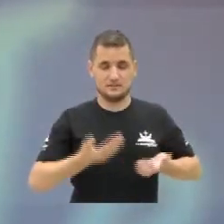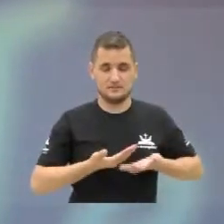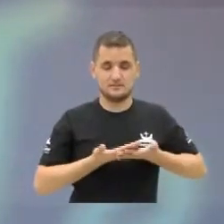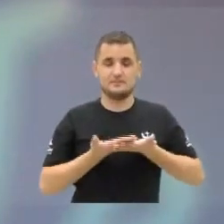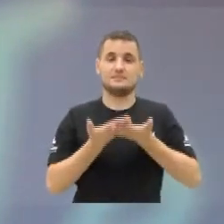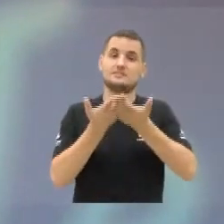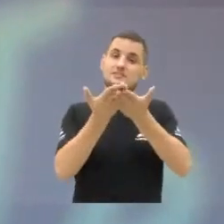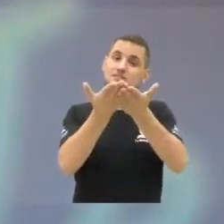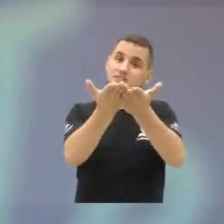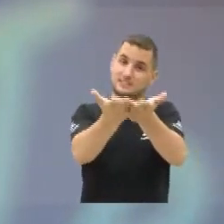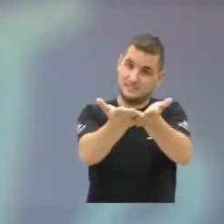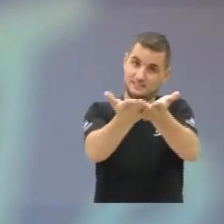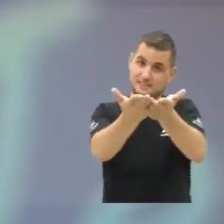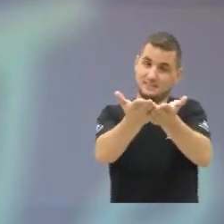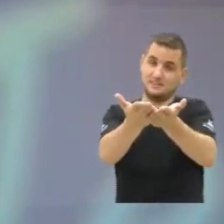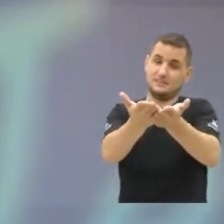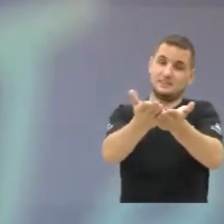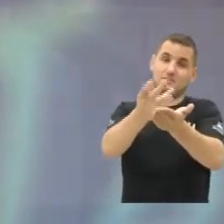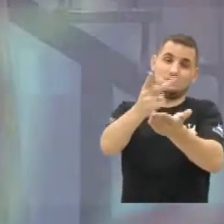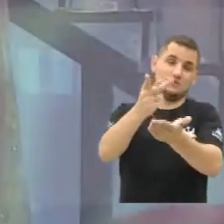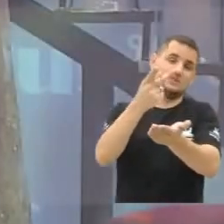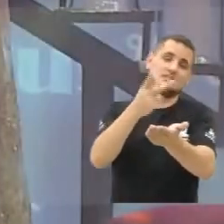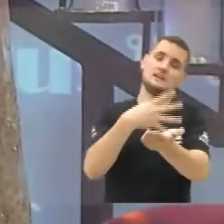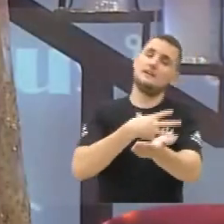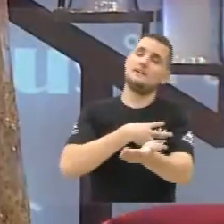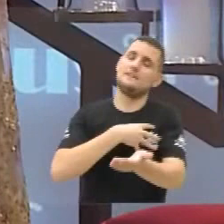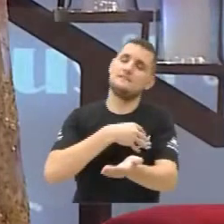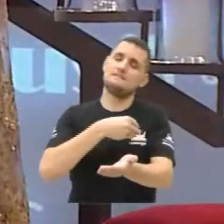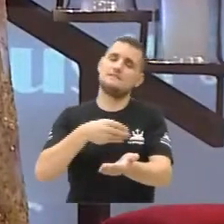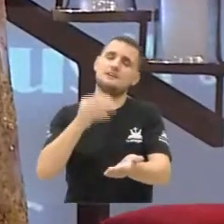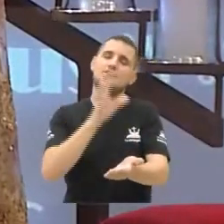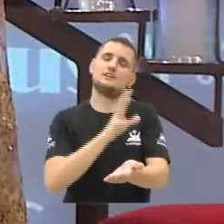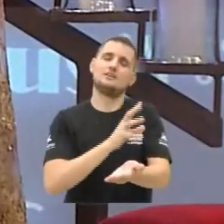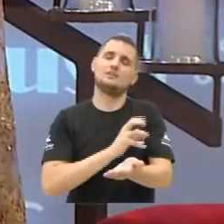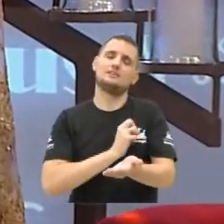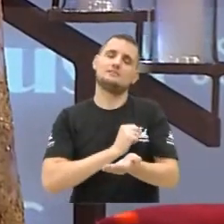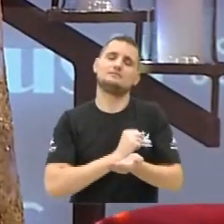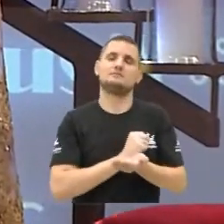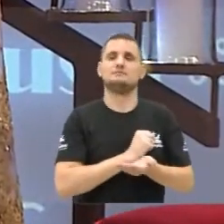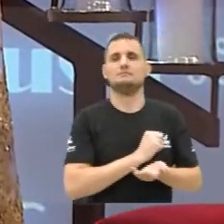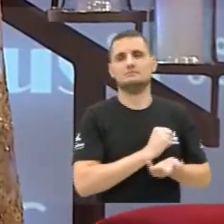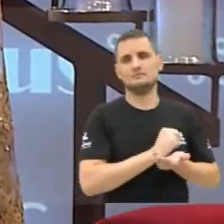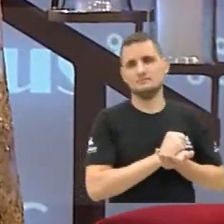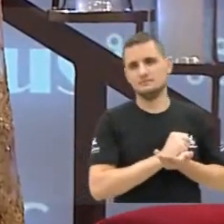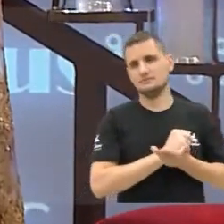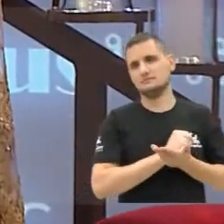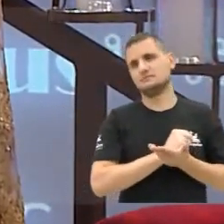novas vestes, filho amado.